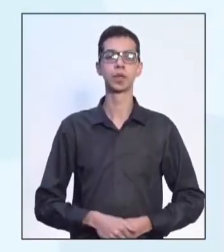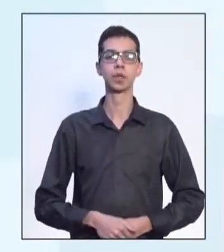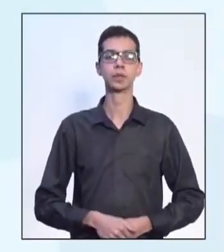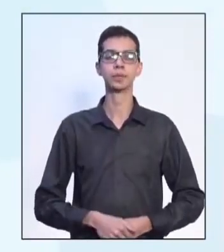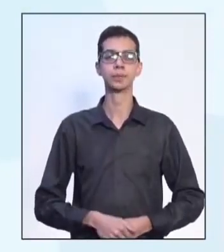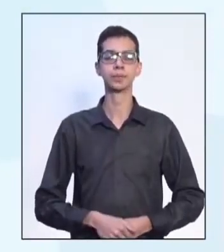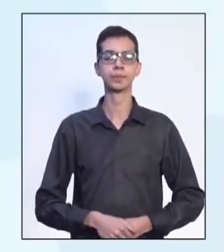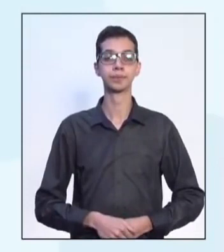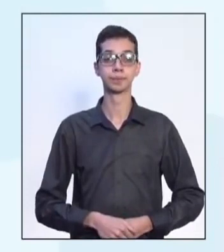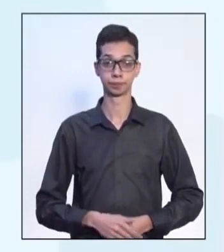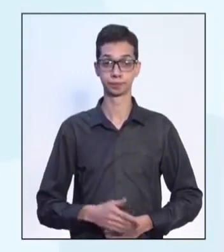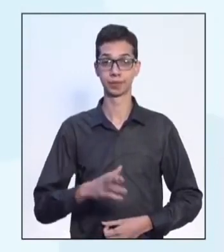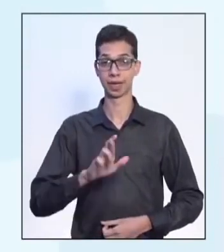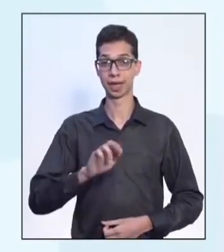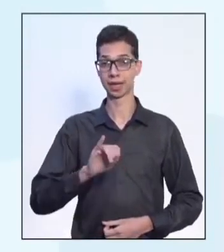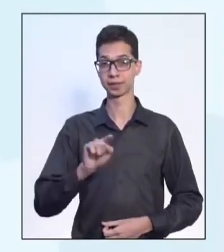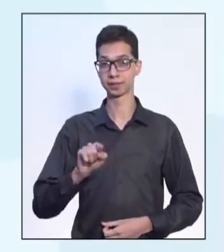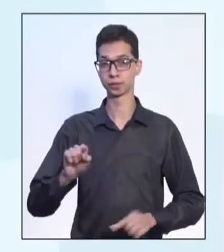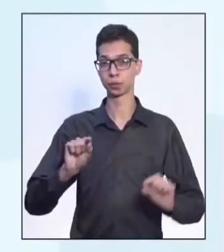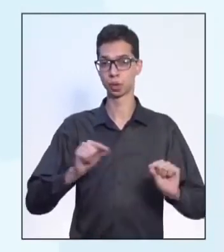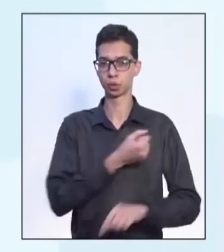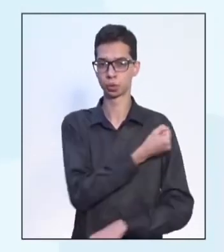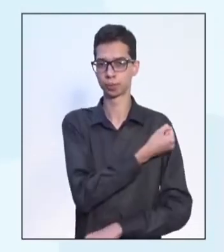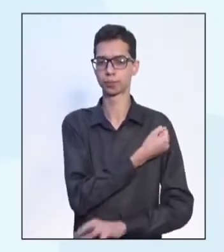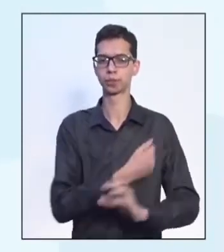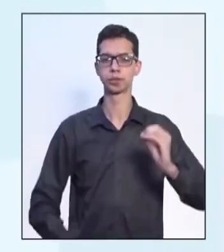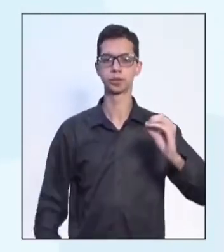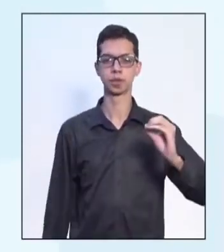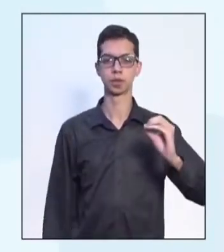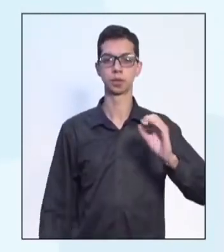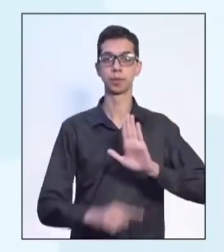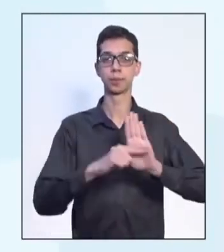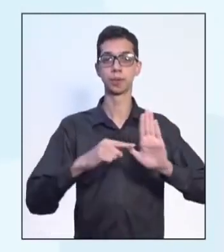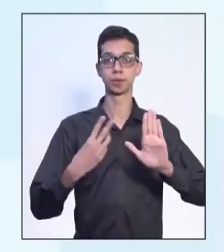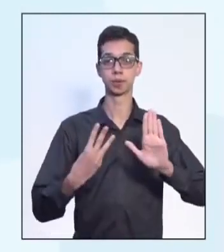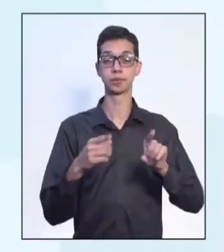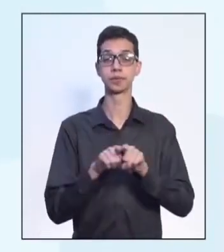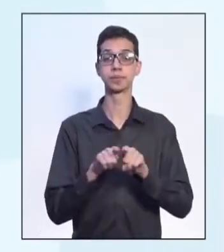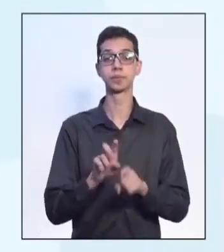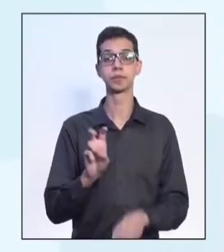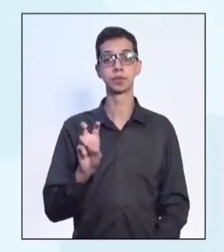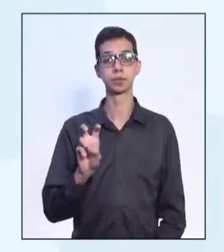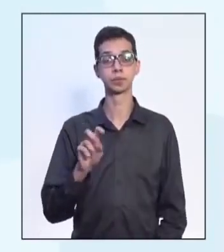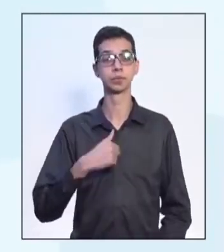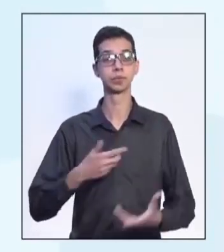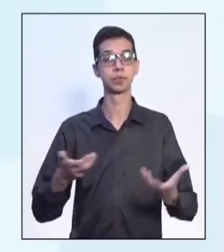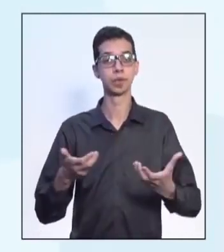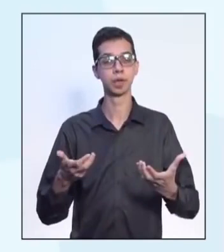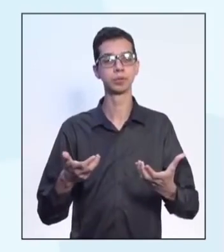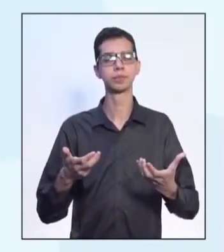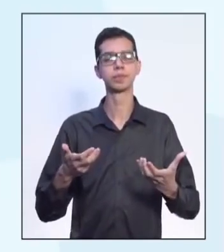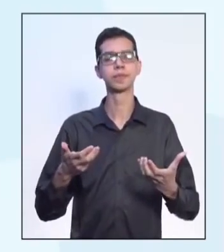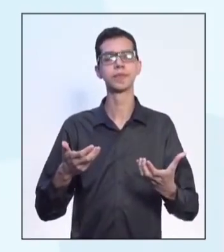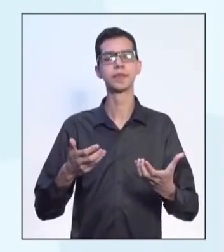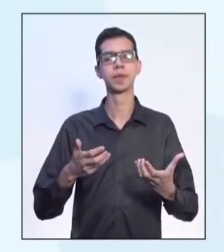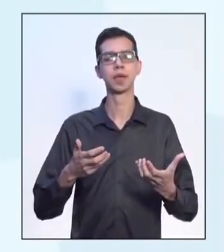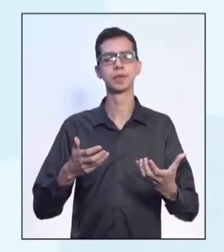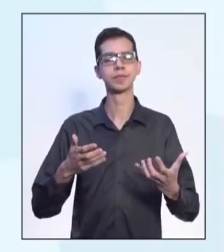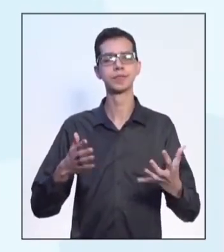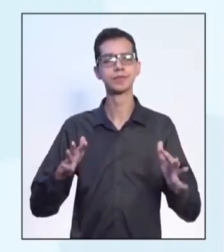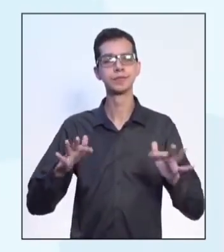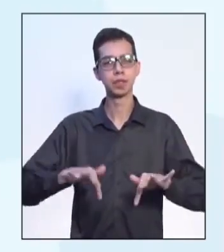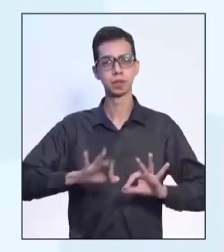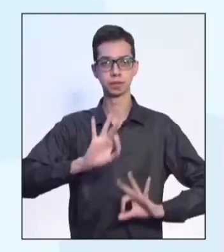raízes são 0, menos 3 e 5. Então, eu quero escrever a equação final